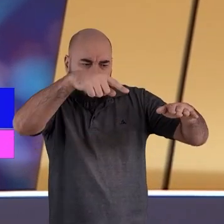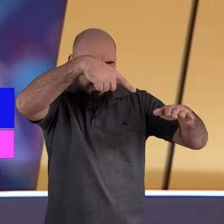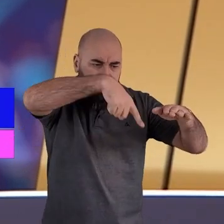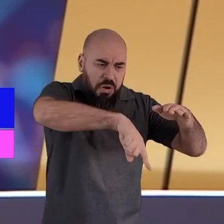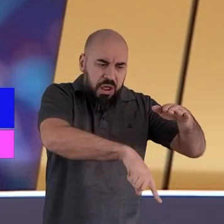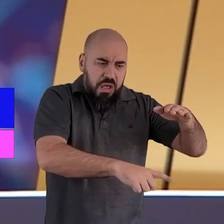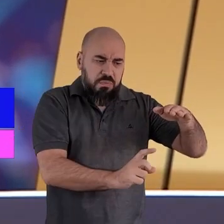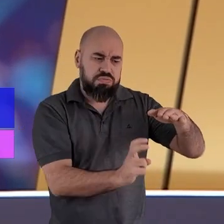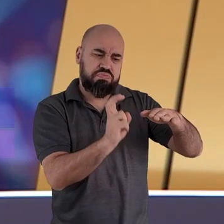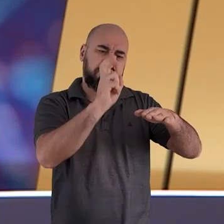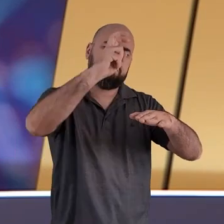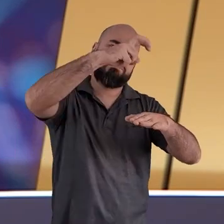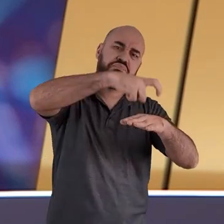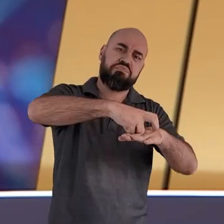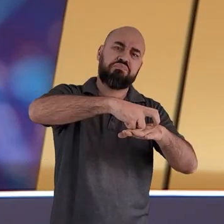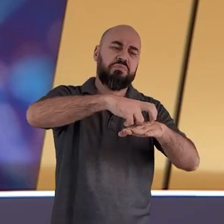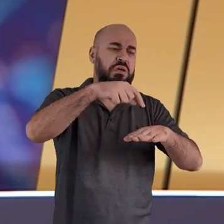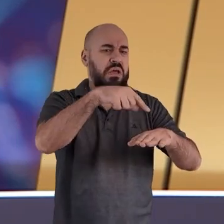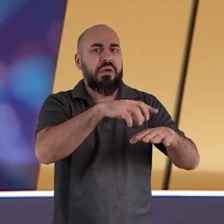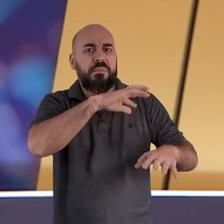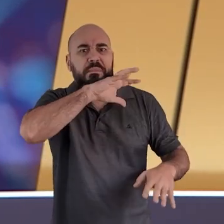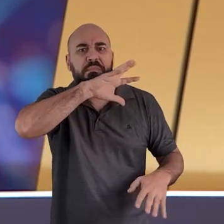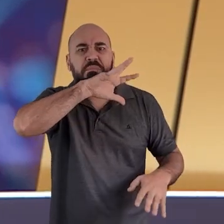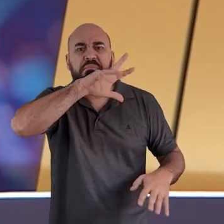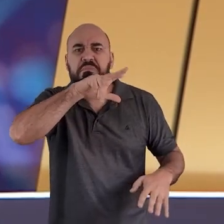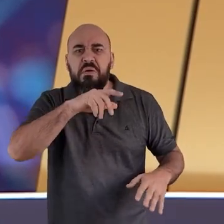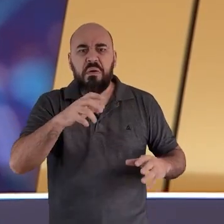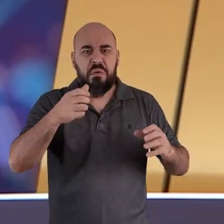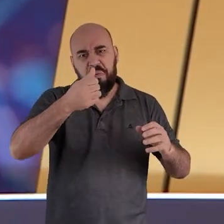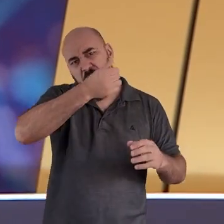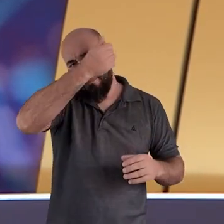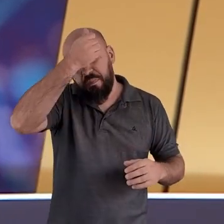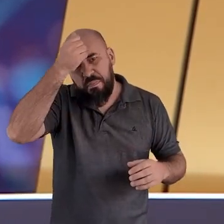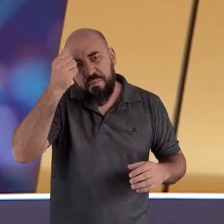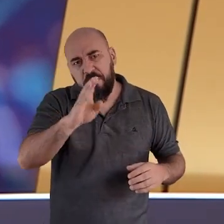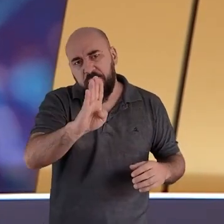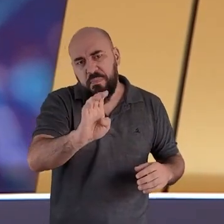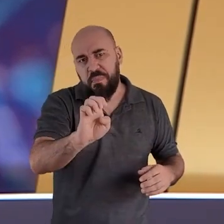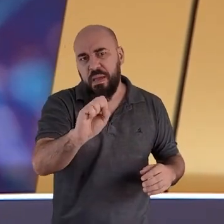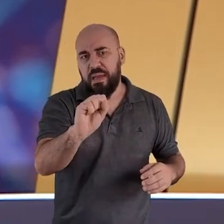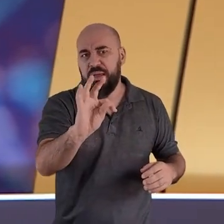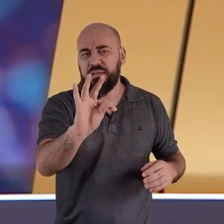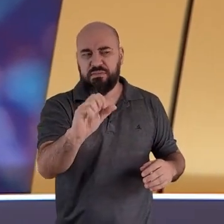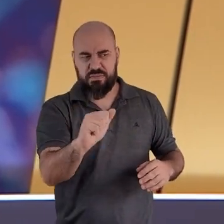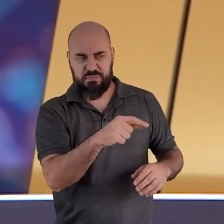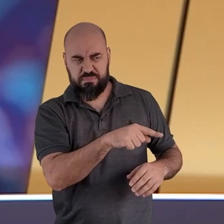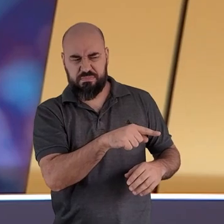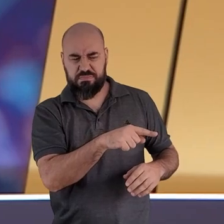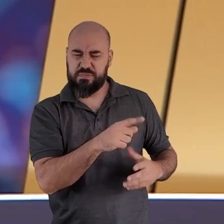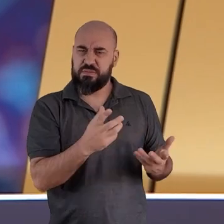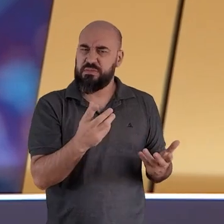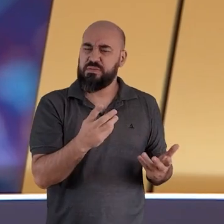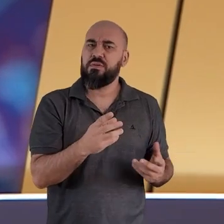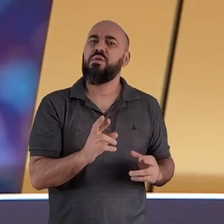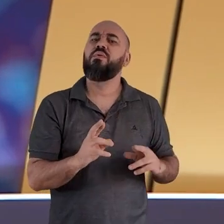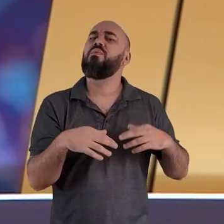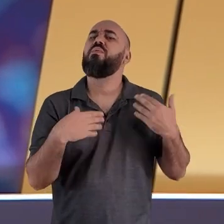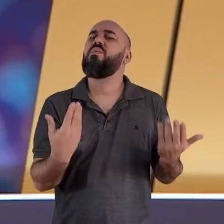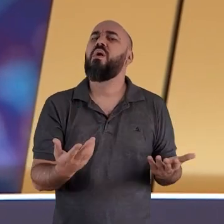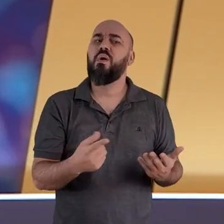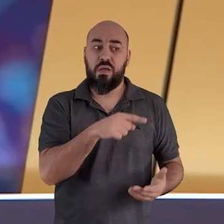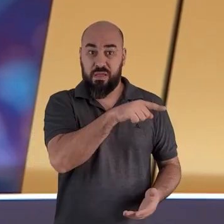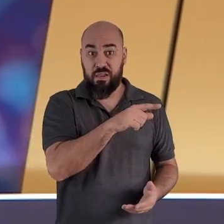besta lutará contra as duas testemunhas de Deus, que profetizarão por 1260